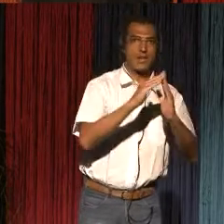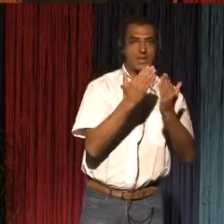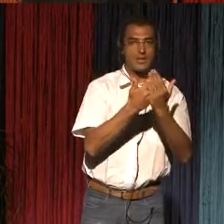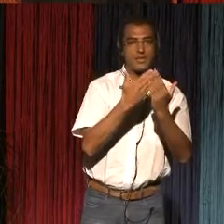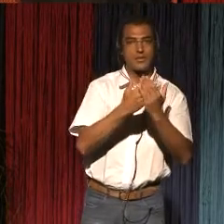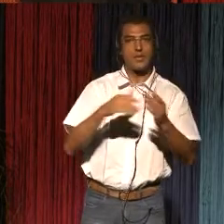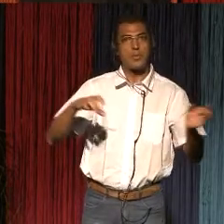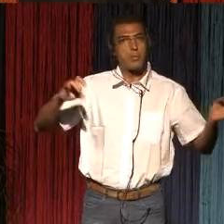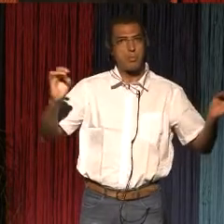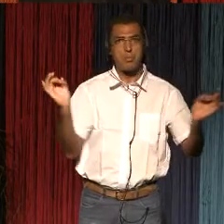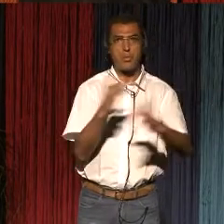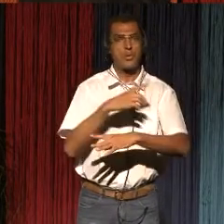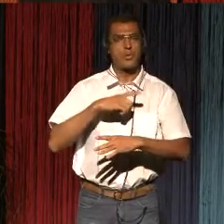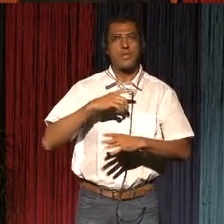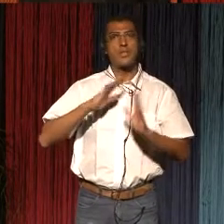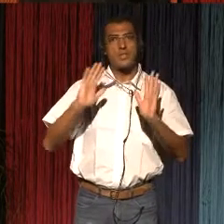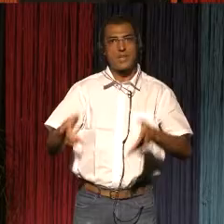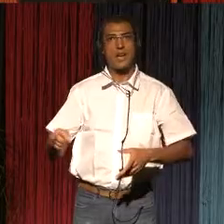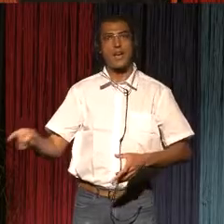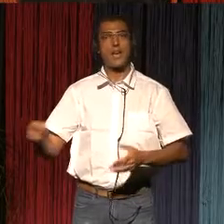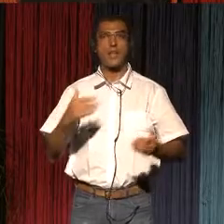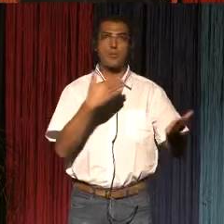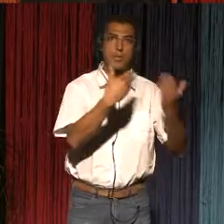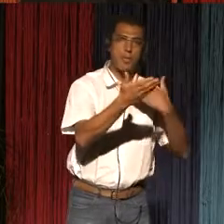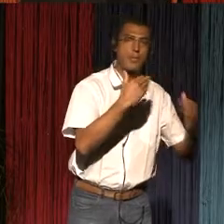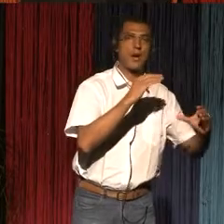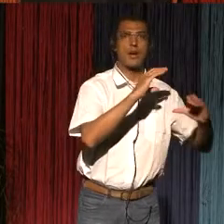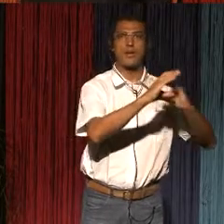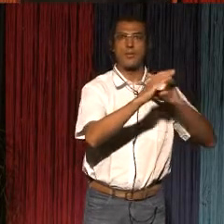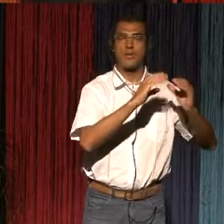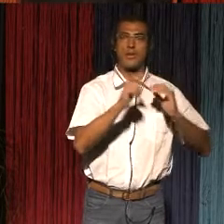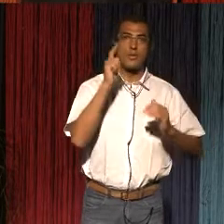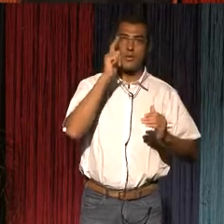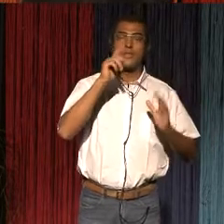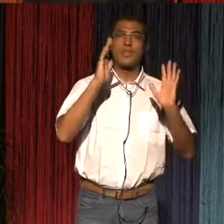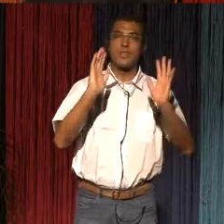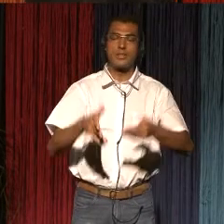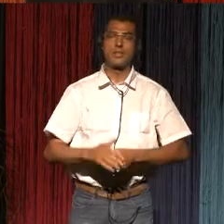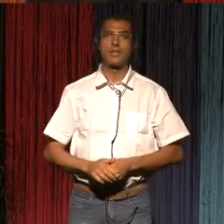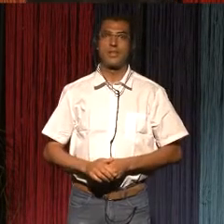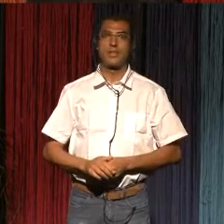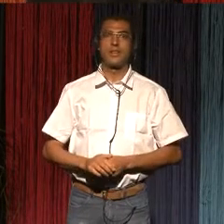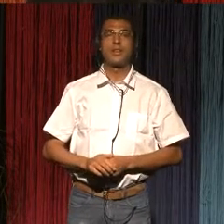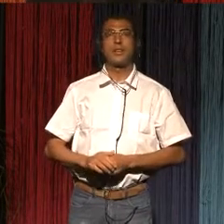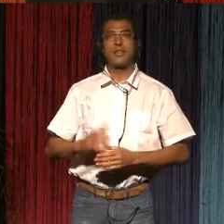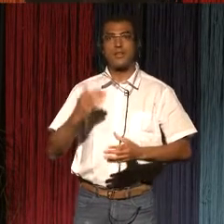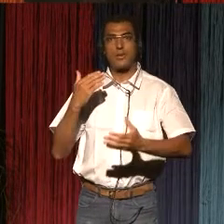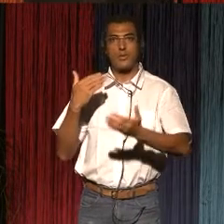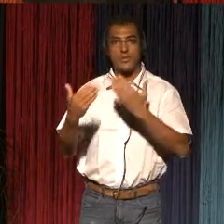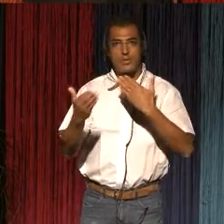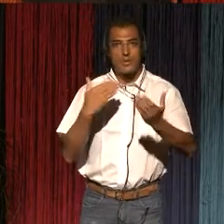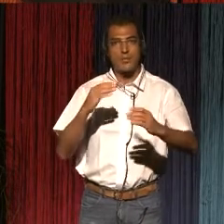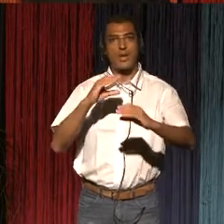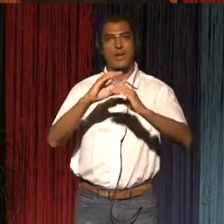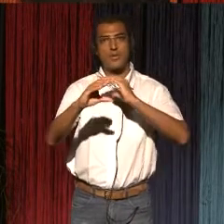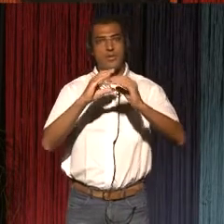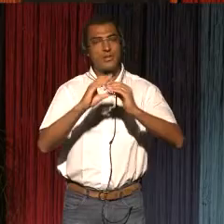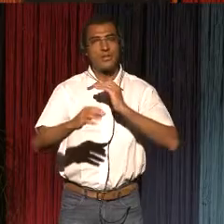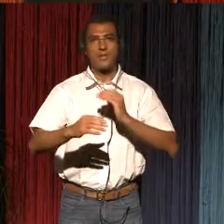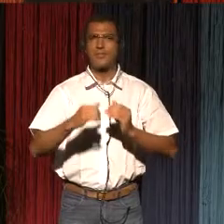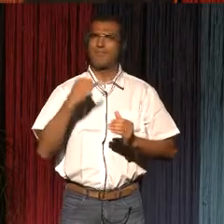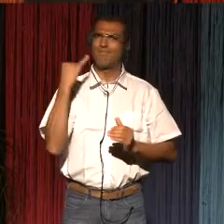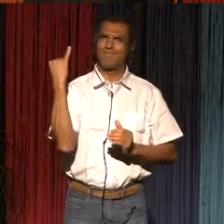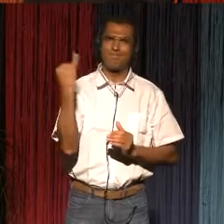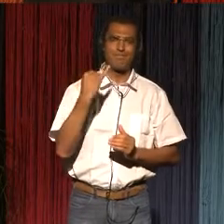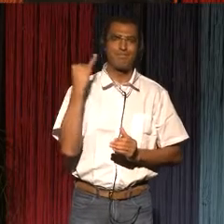que empurrar letramento nessa fase. A linguagem oral é a fundação do letramento precoce e a linguagem oral é